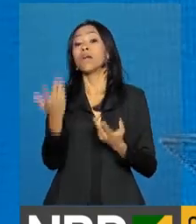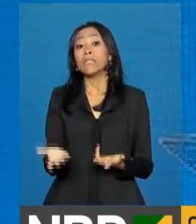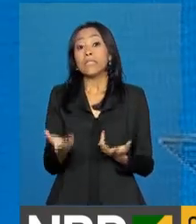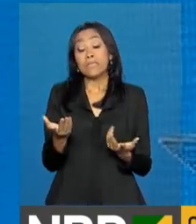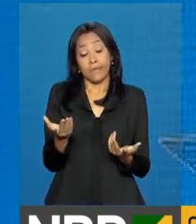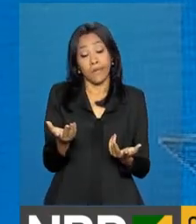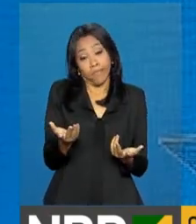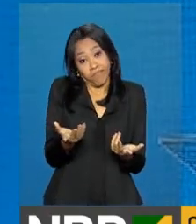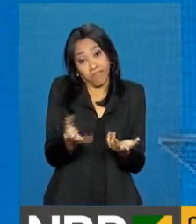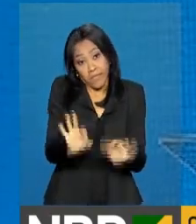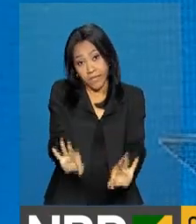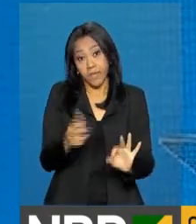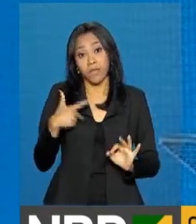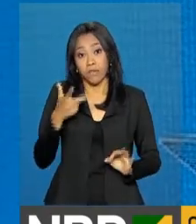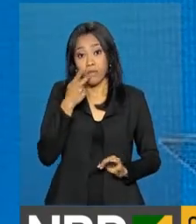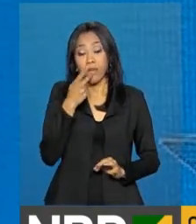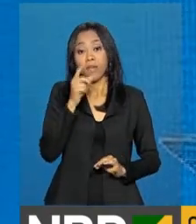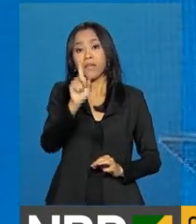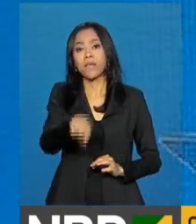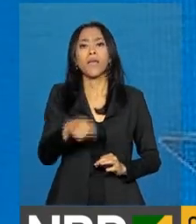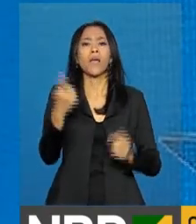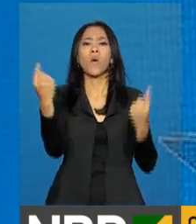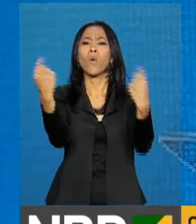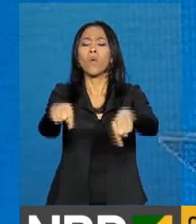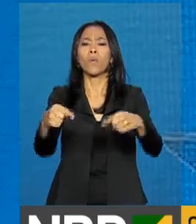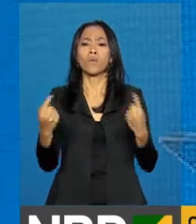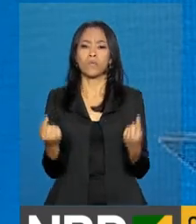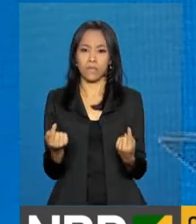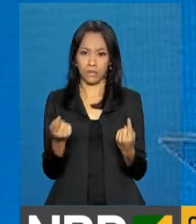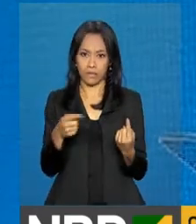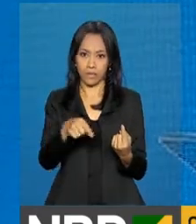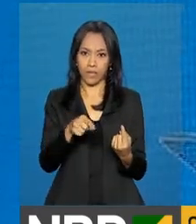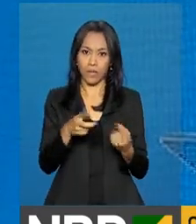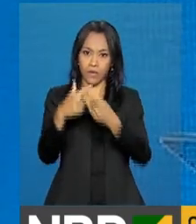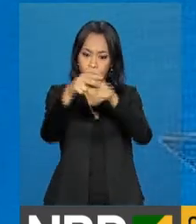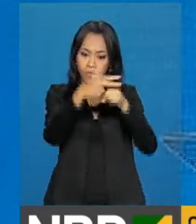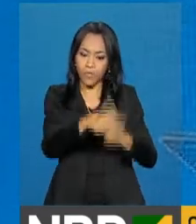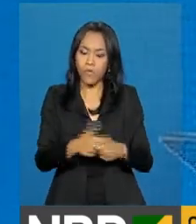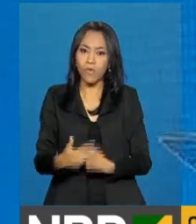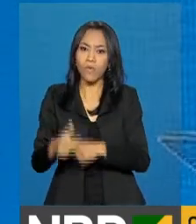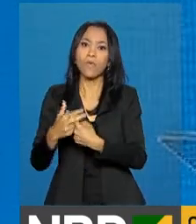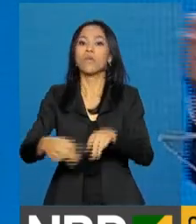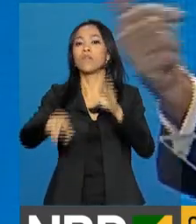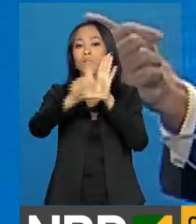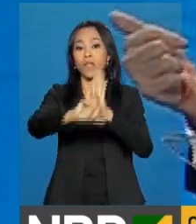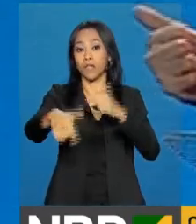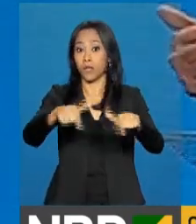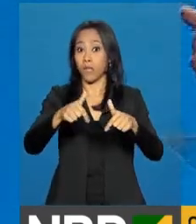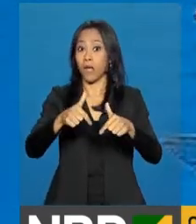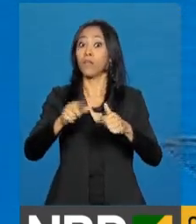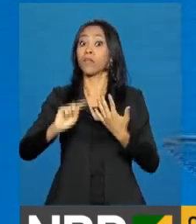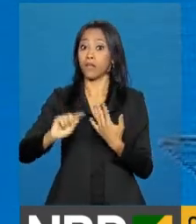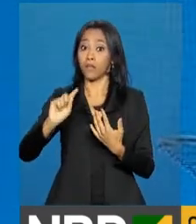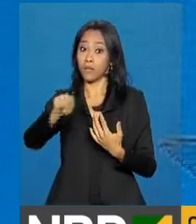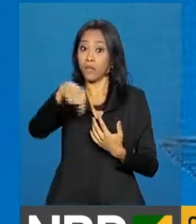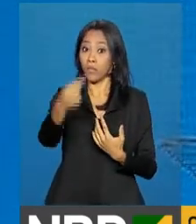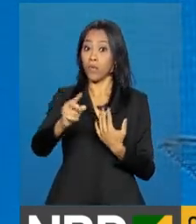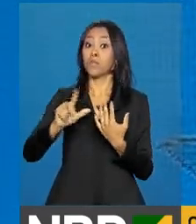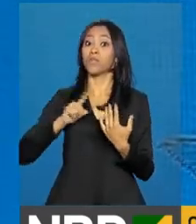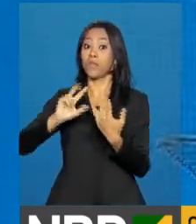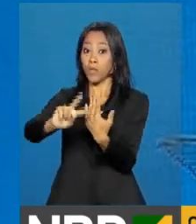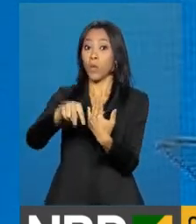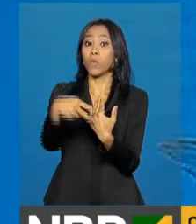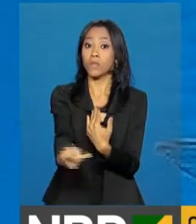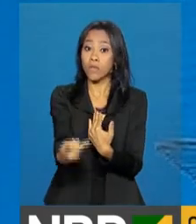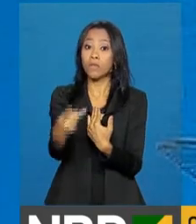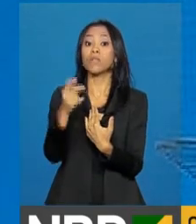certa e seguramente, que é contra a modernização trabalhista, que gerou empregos. Quando o Meirelles fala em mais de